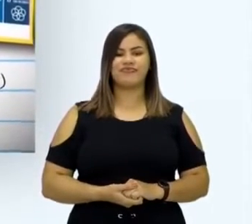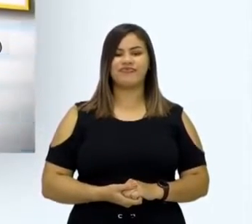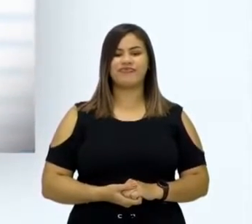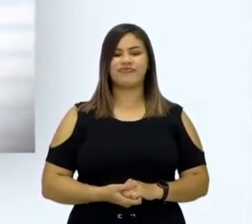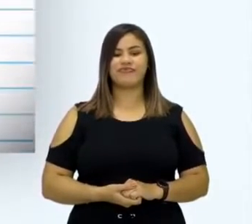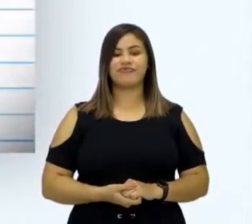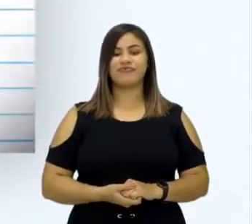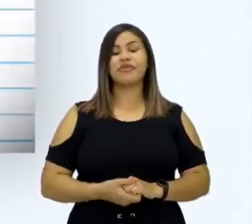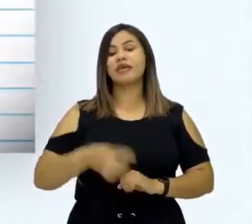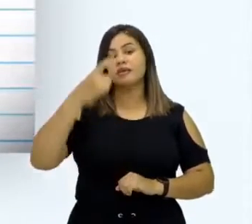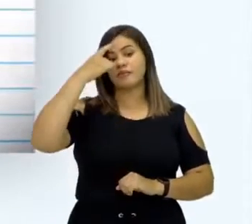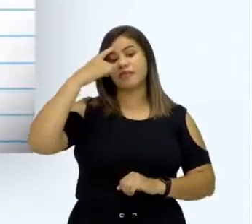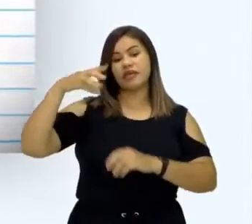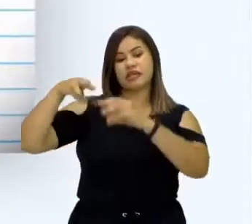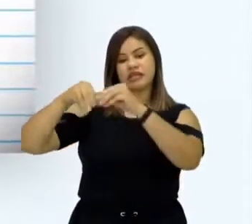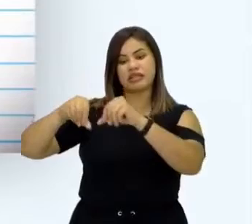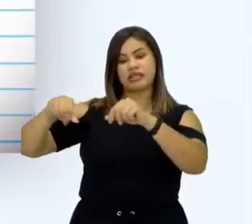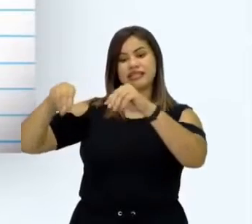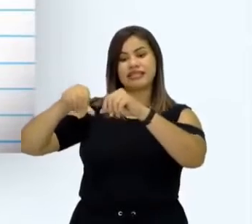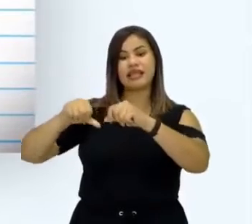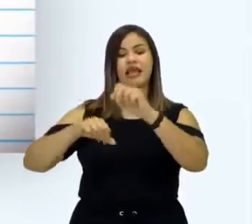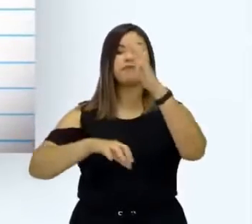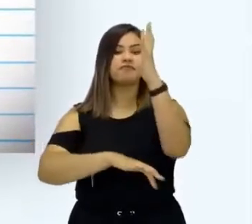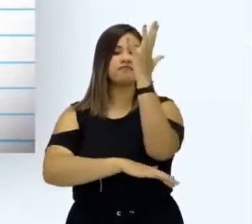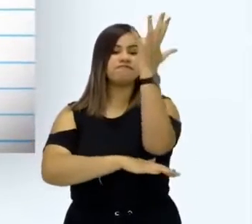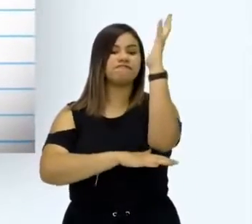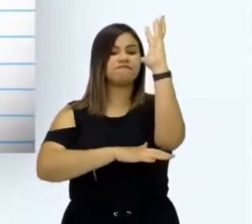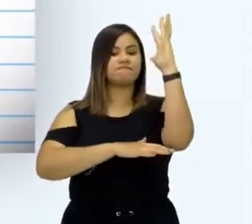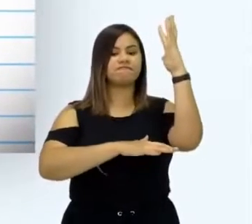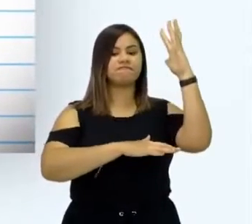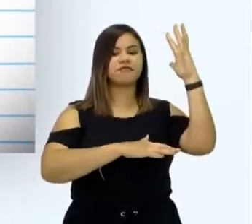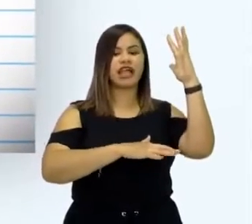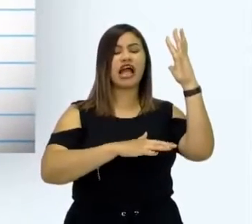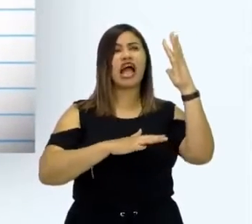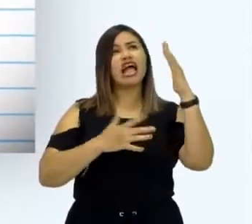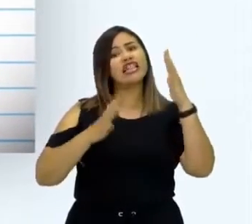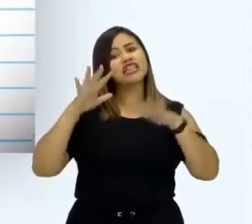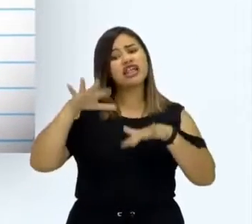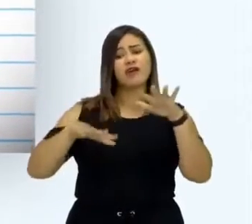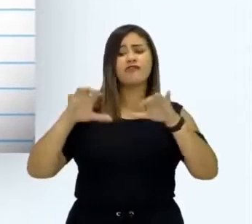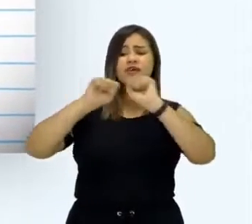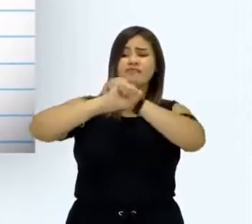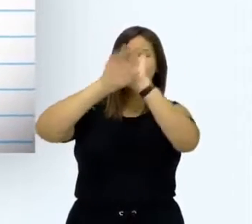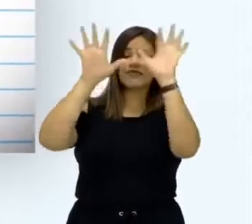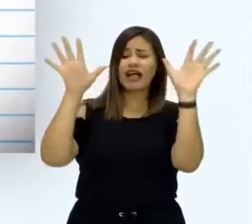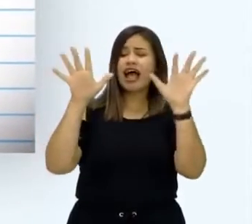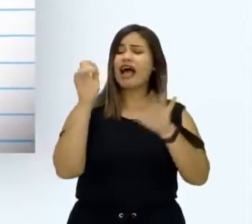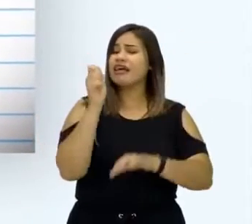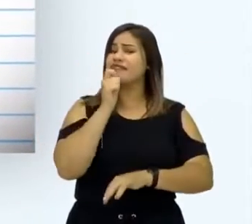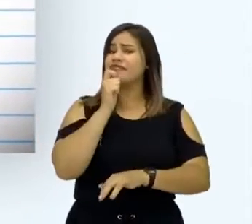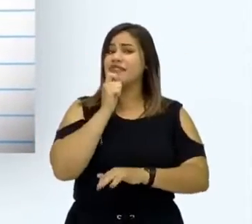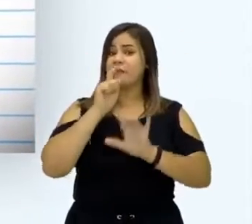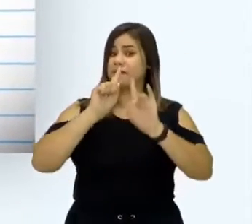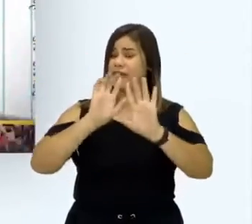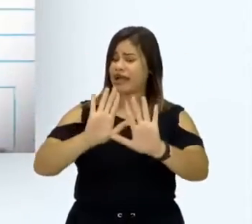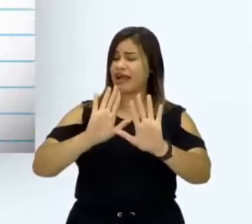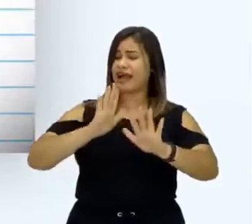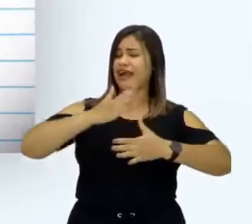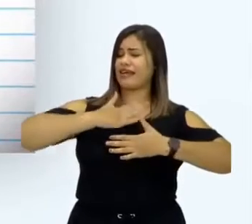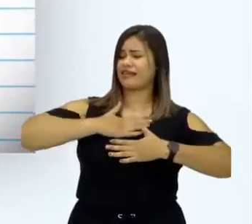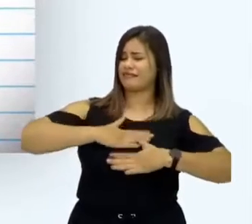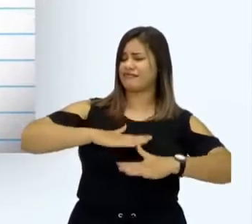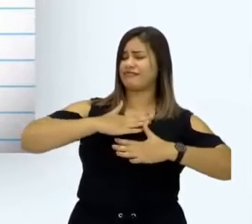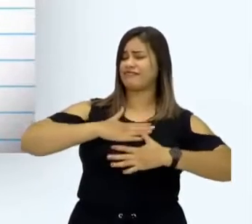A relação entre a Terra e os impactos ambientais pode não ter ficado tão clara ainda. Calma, que o IBGE explica.